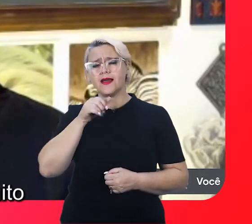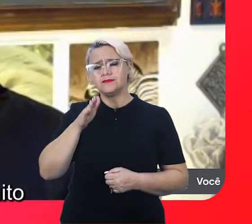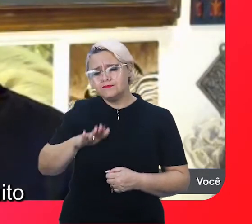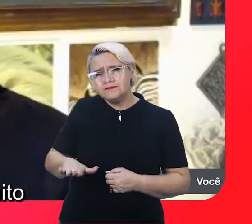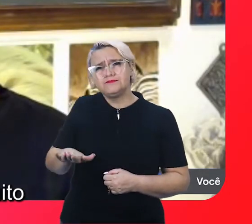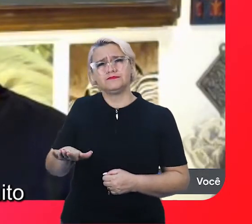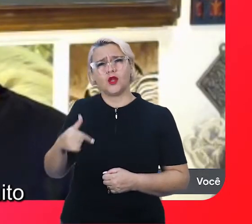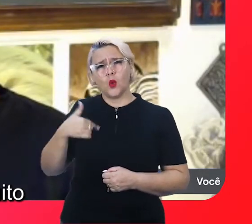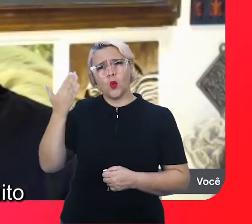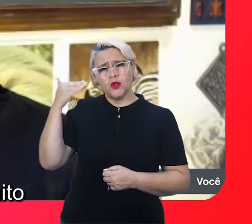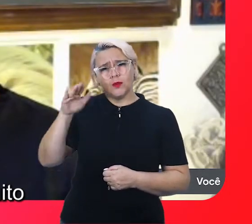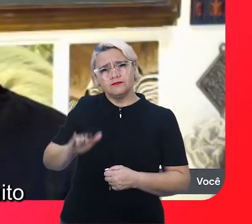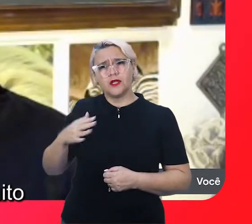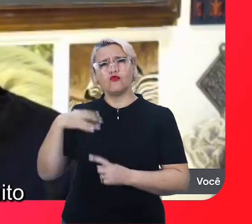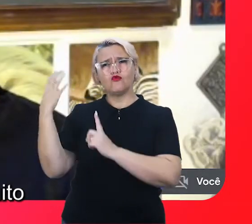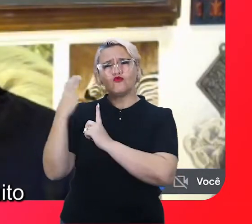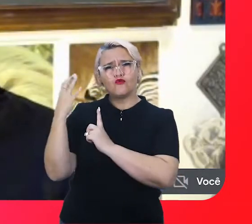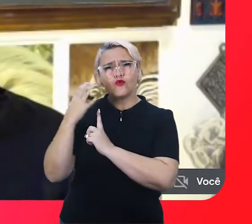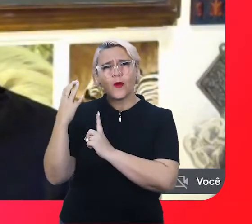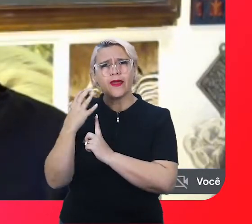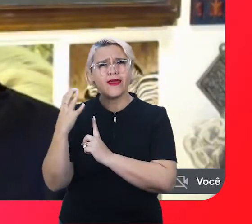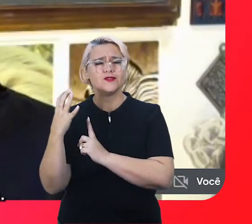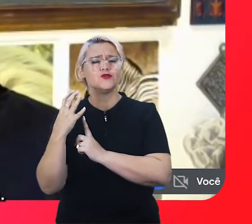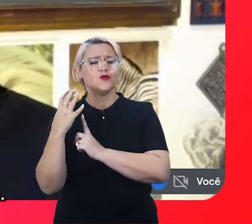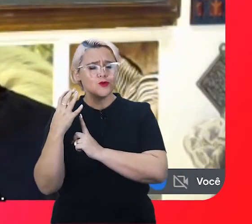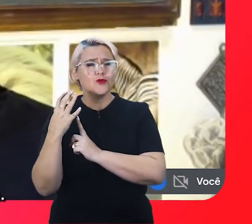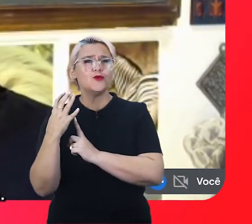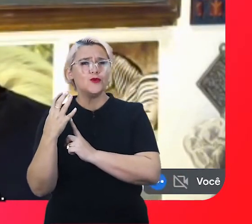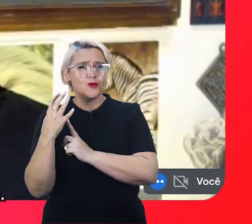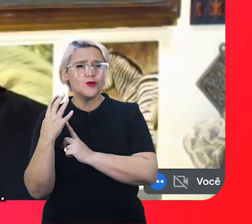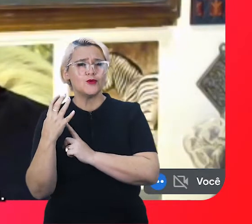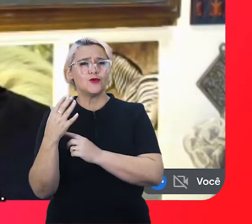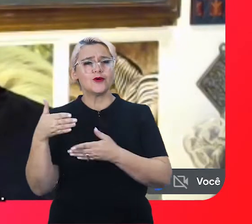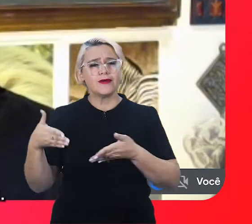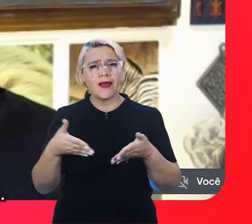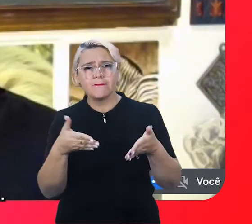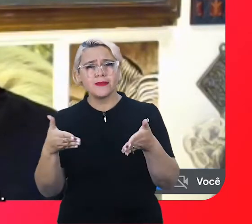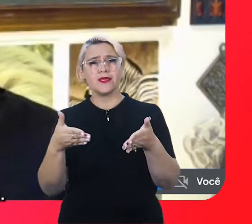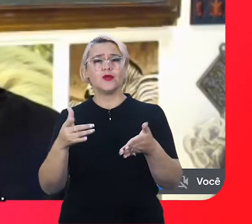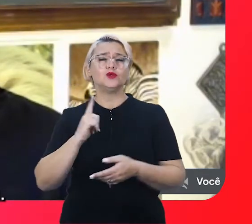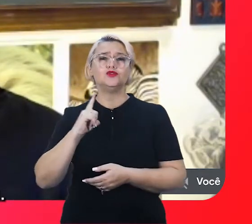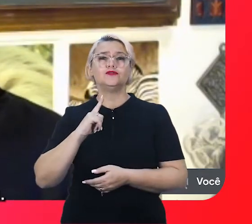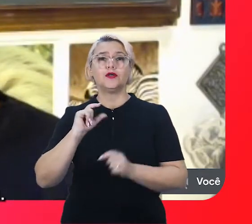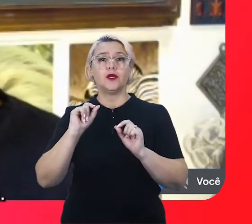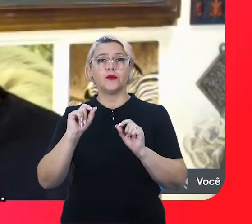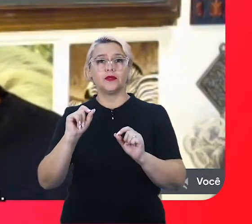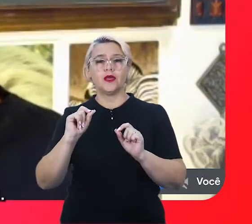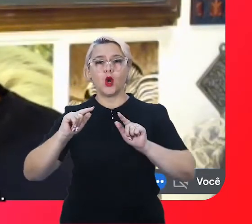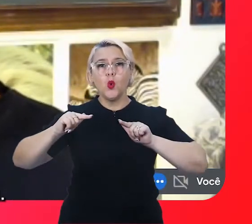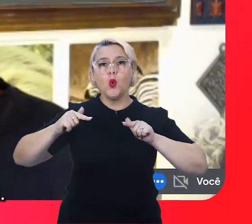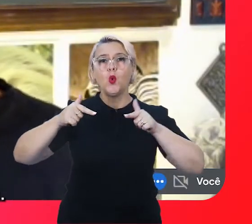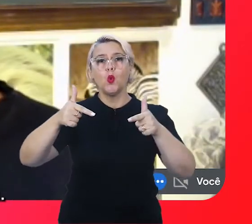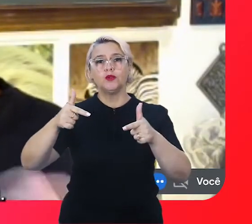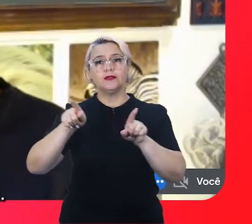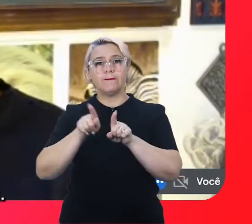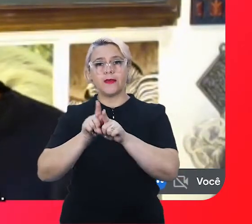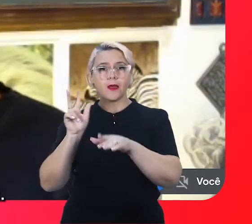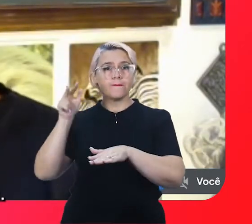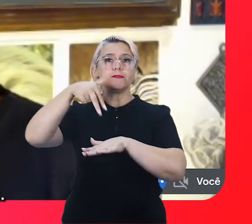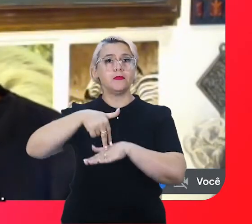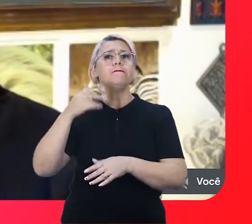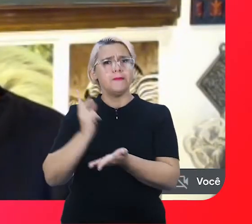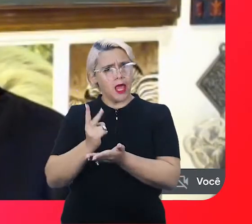cedo, ele me influenciou muito para que eu tivesse um ativismo, um protagonismo ainda